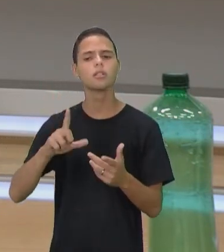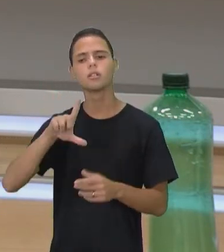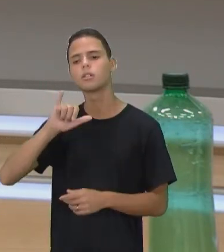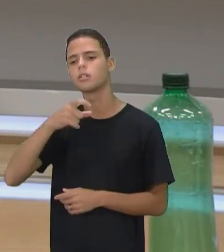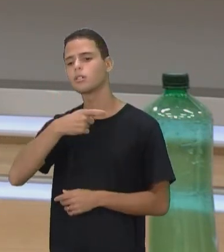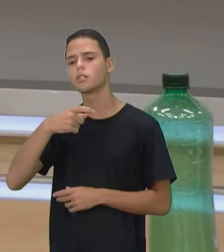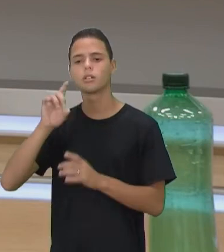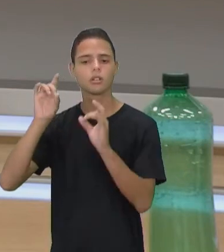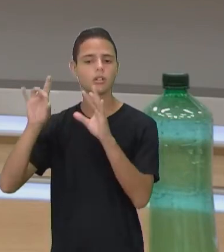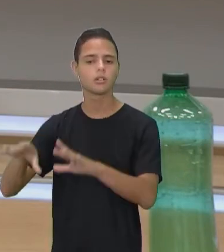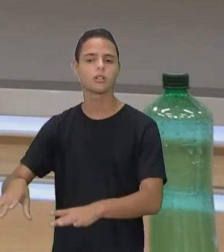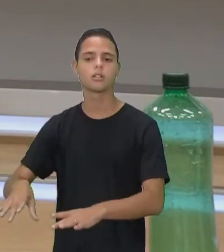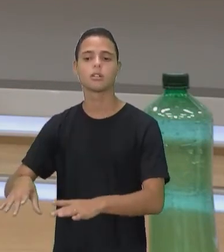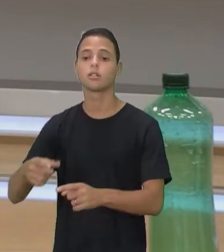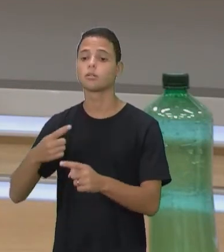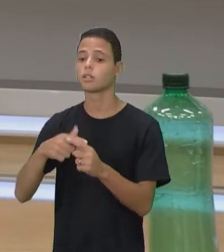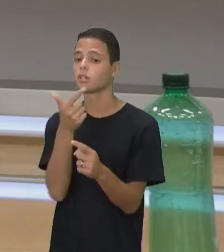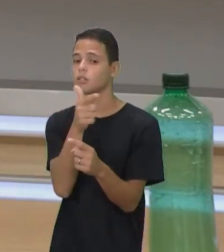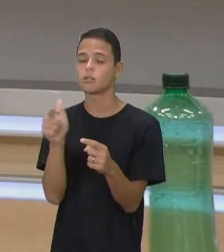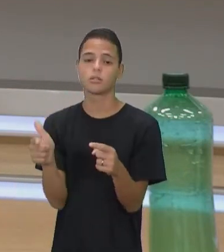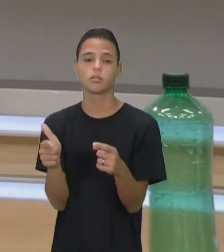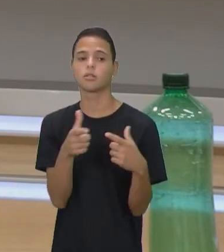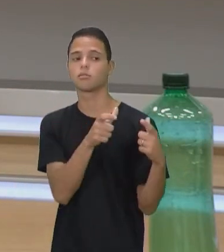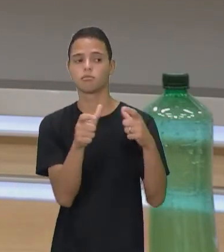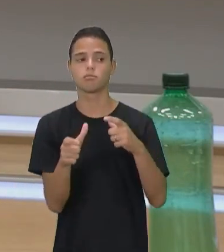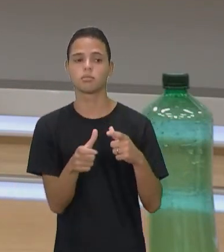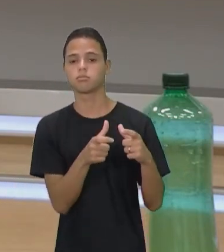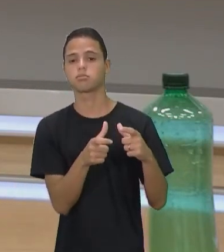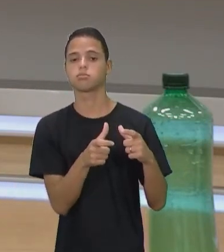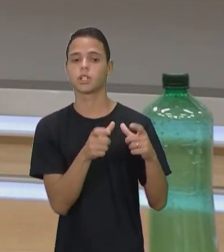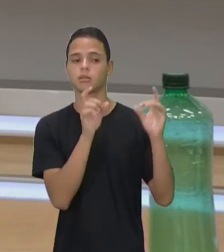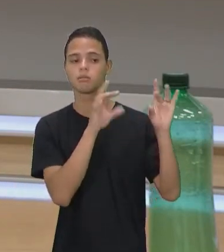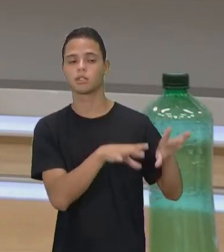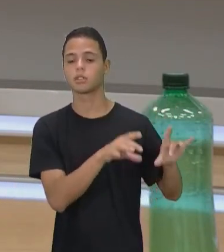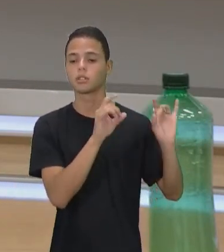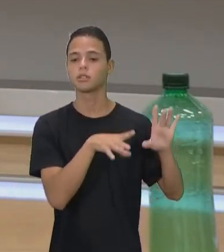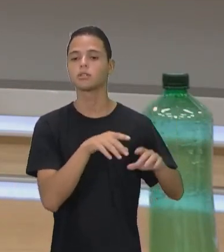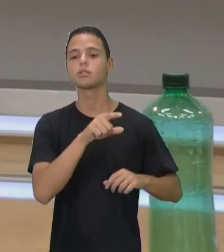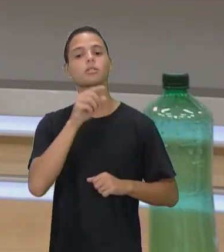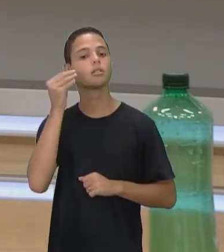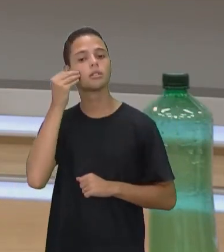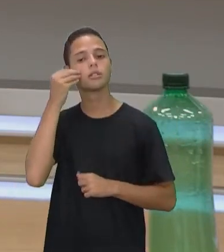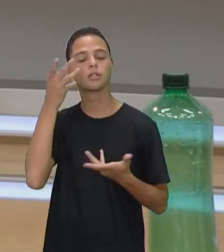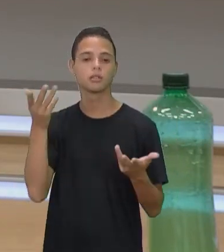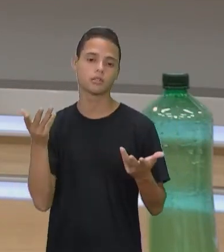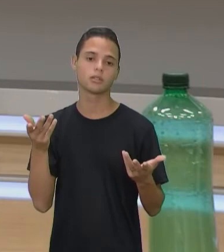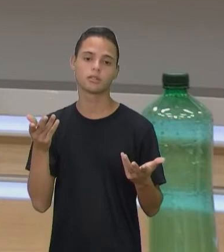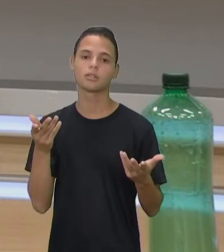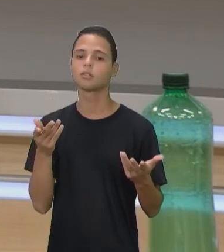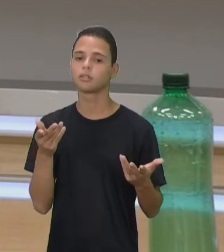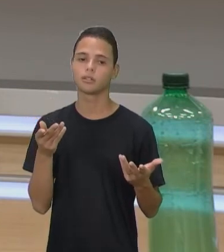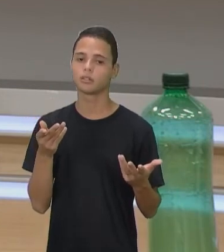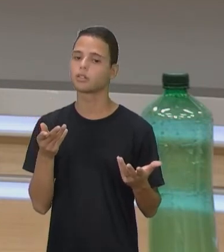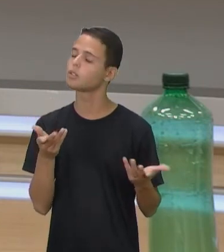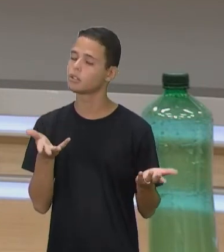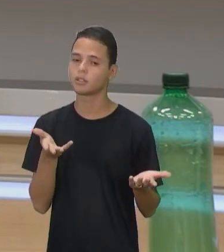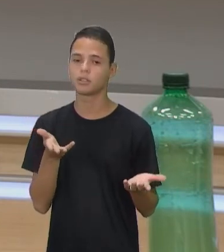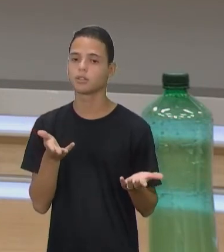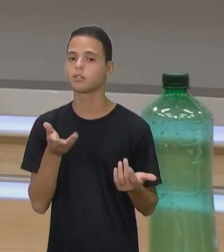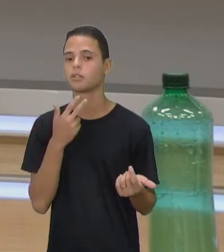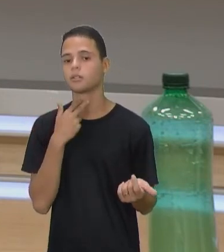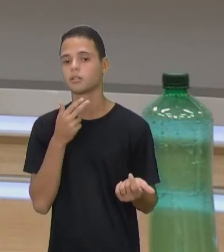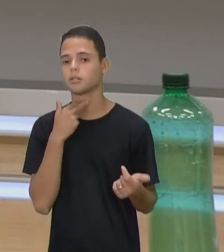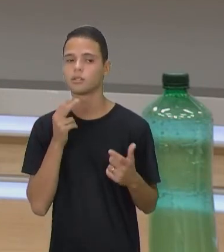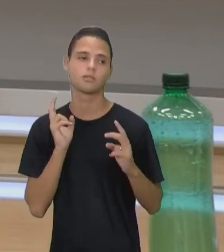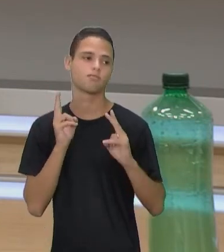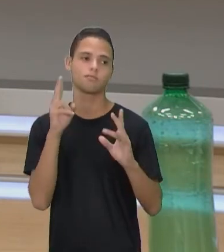lixão exatamente porque não tem lugar para colocar o lixo. Aí você vai tentar remediar essa situação, então não tem para que a gente persistir no erro. Se a gente já tem uma